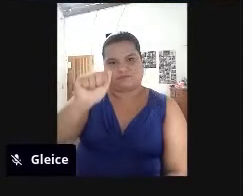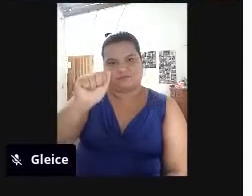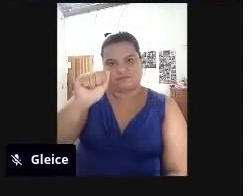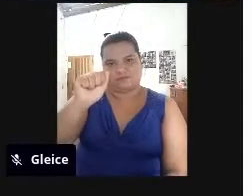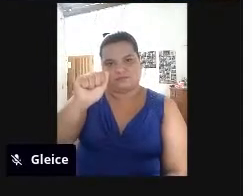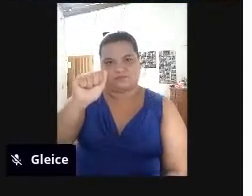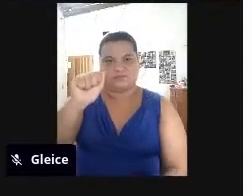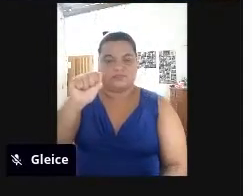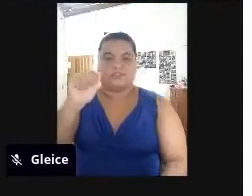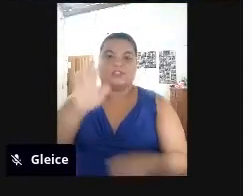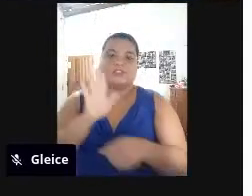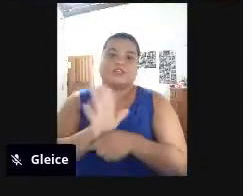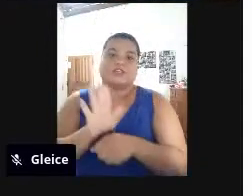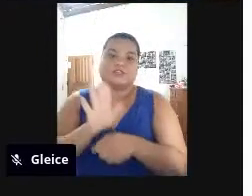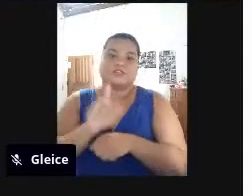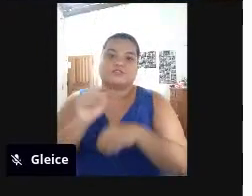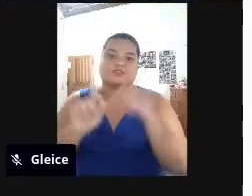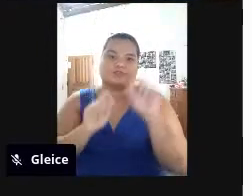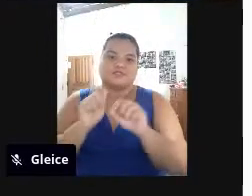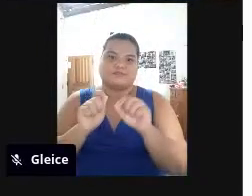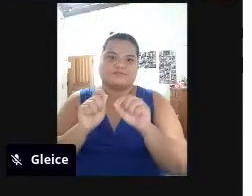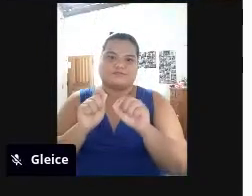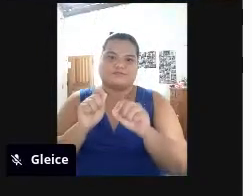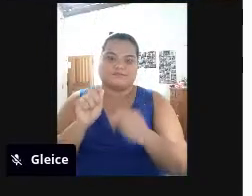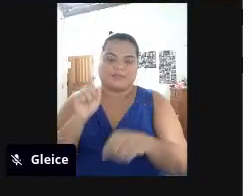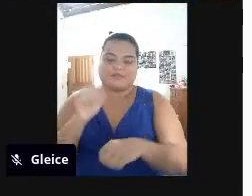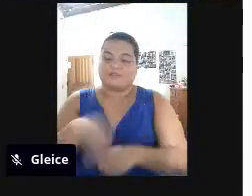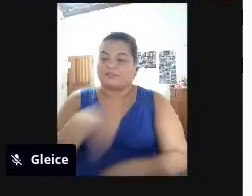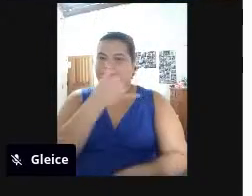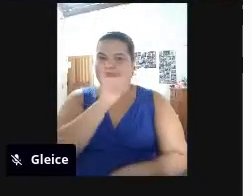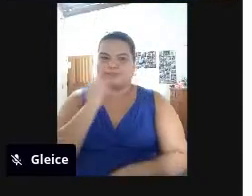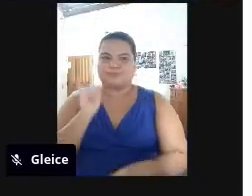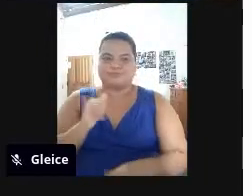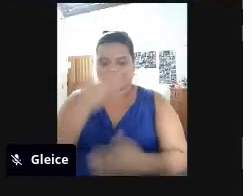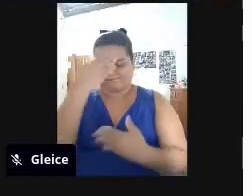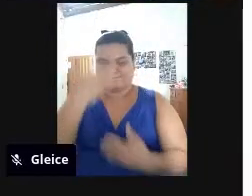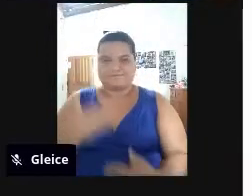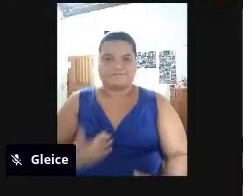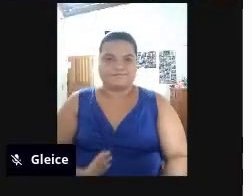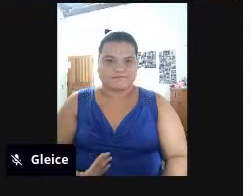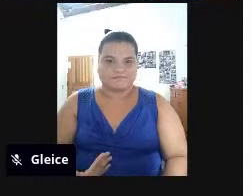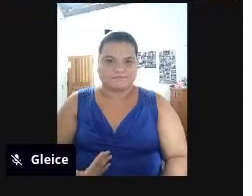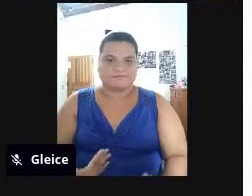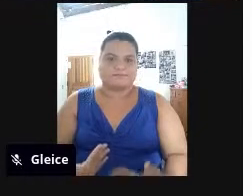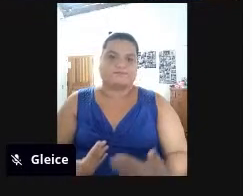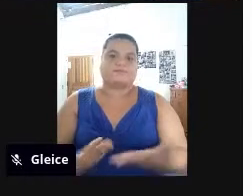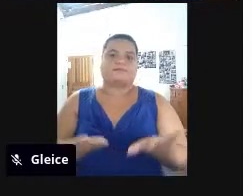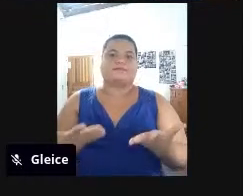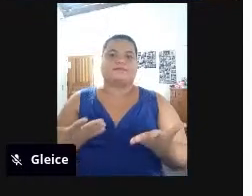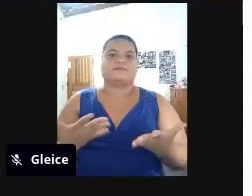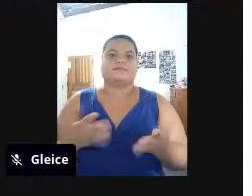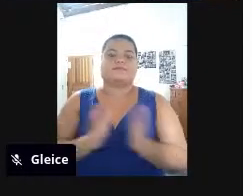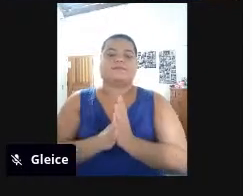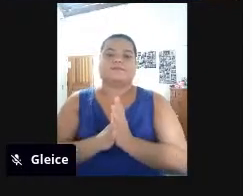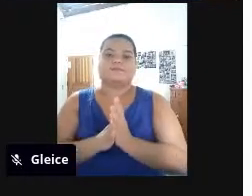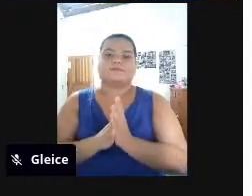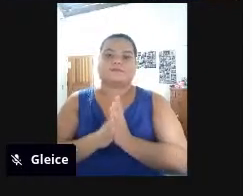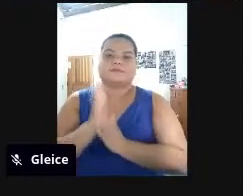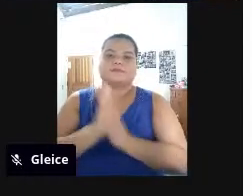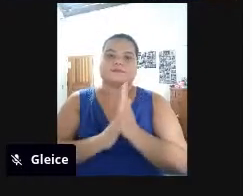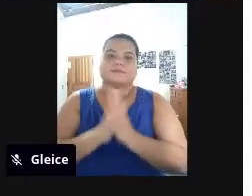a síntese proteica. Então, quando a gente pensa em síntese proteica, síntese de proteínas, a gente tem